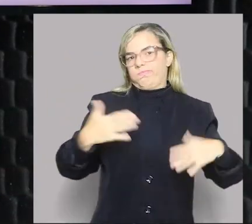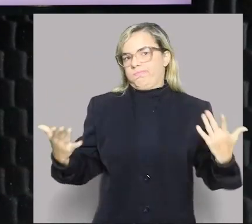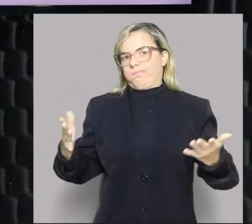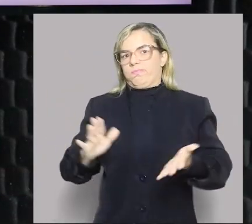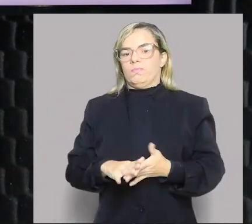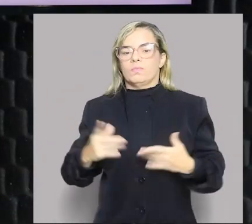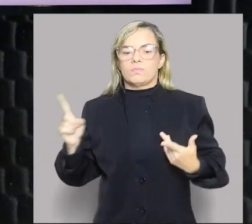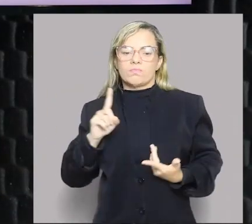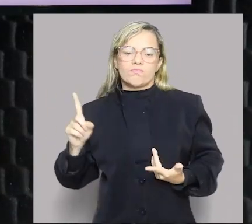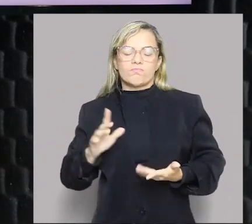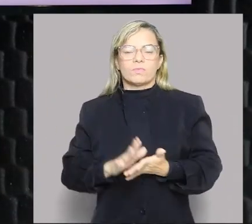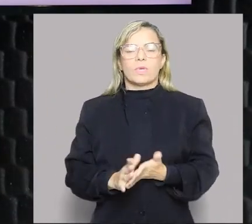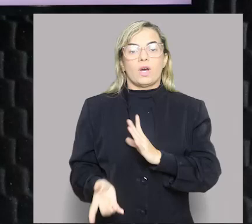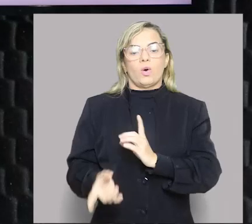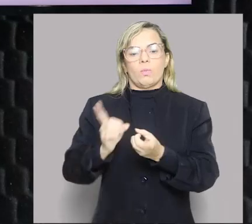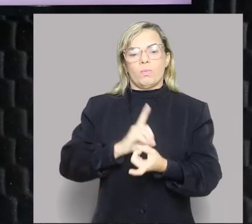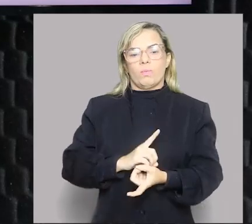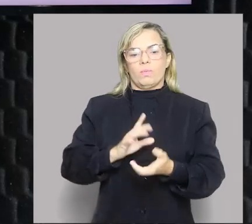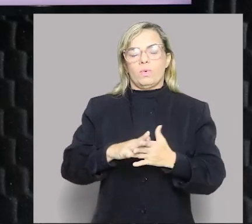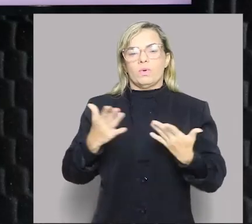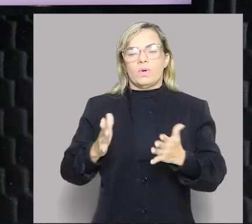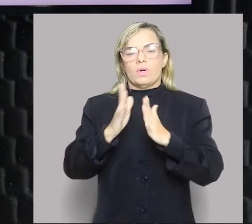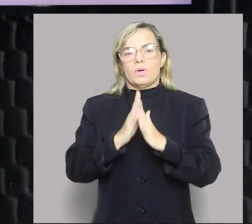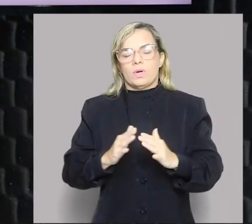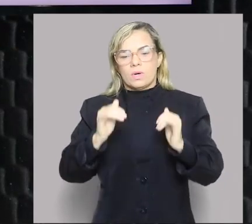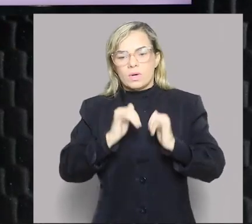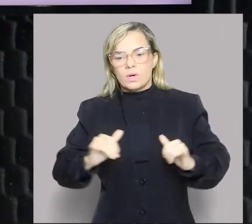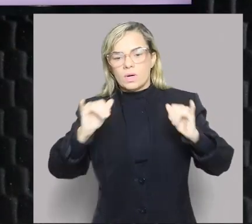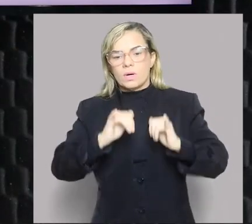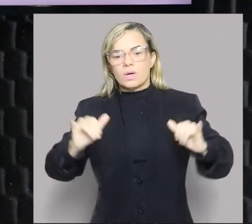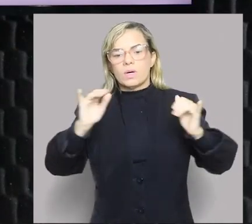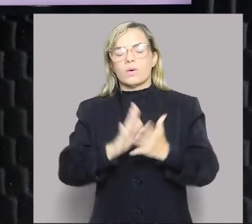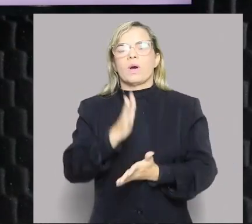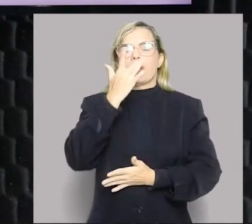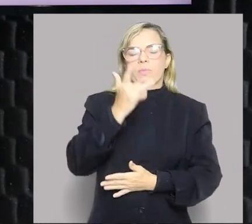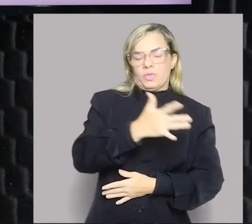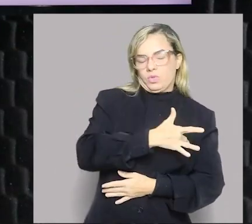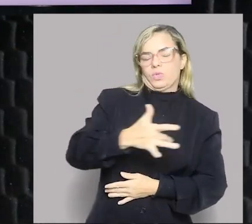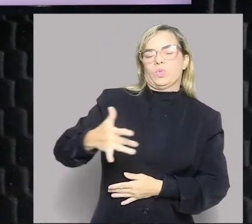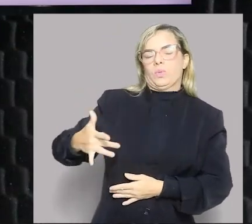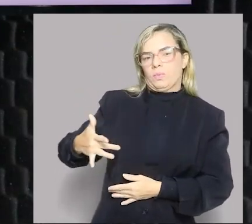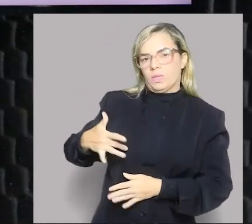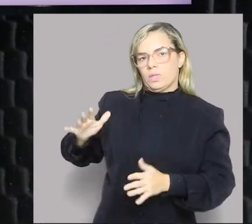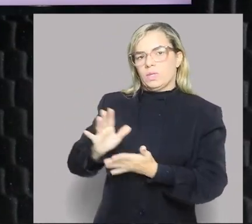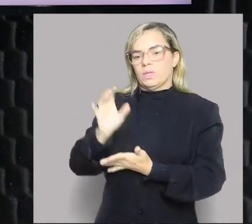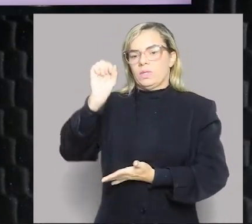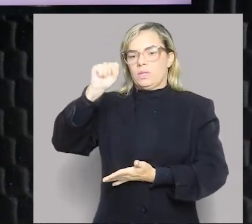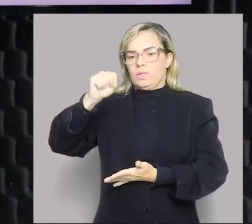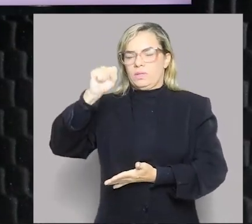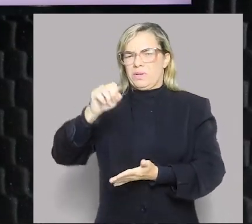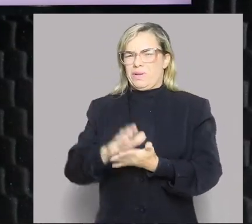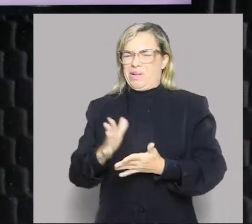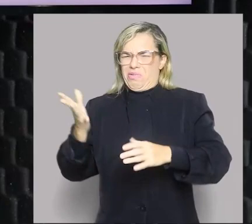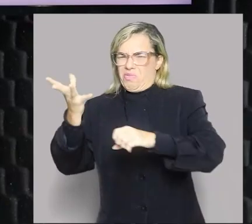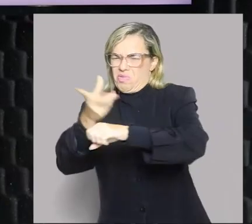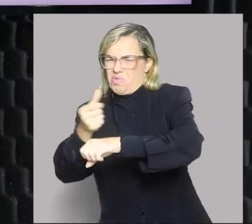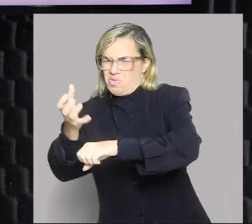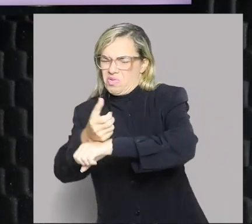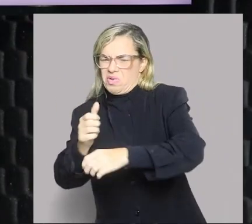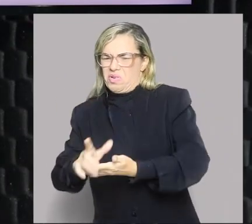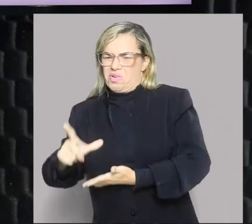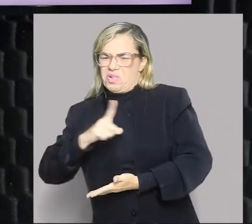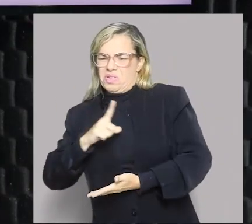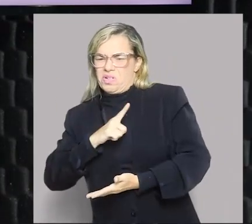com colesterol. Ele fala sobre a informação de uma alimentação saudável, sim, mas ele não está convencendo a